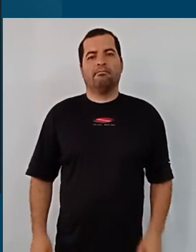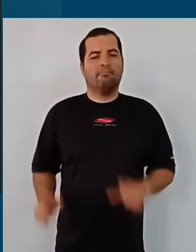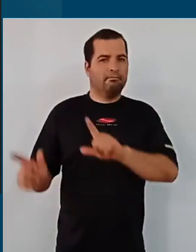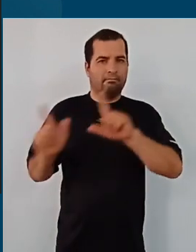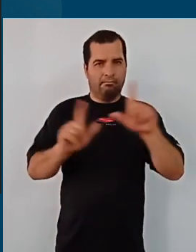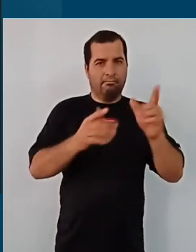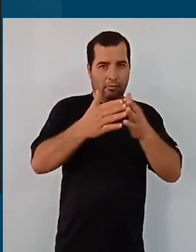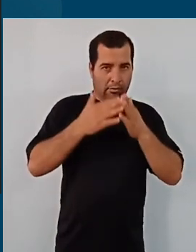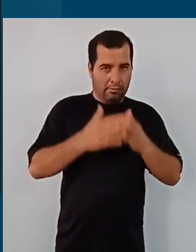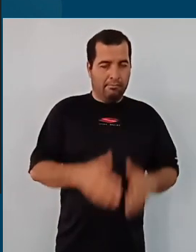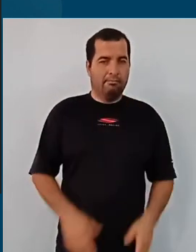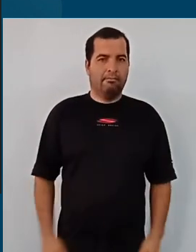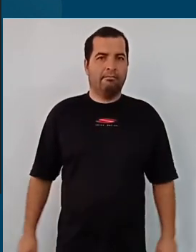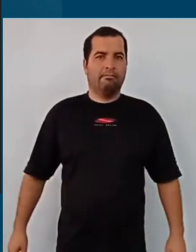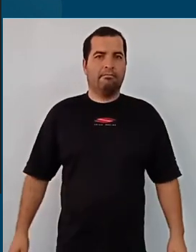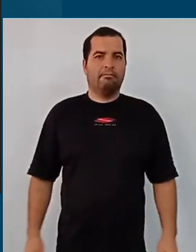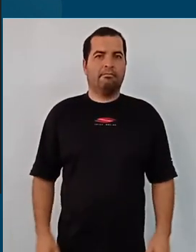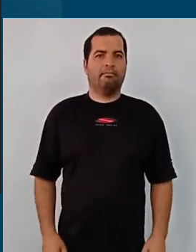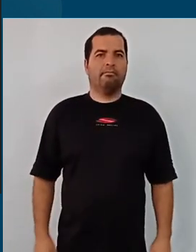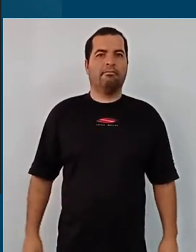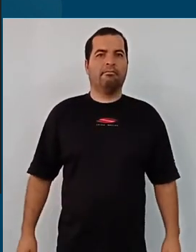Próxima tela, Aline, por favor.